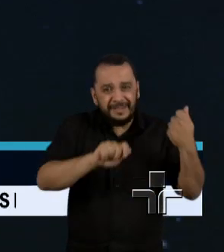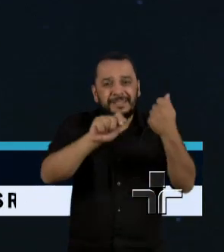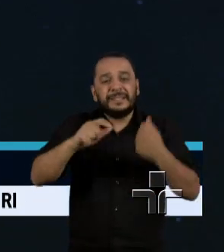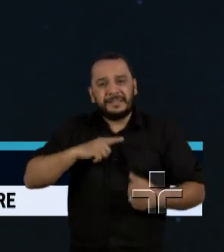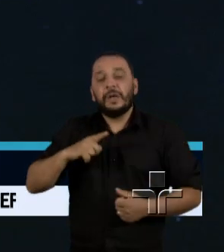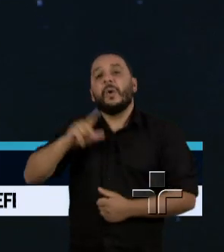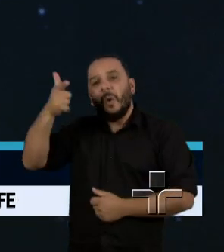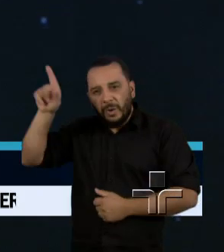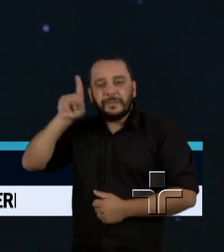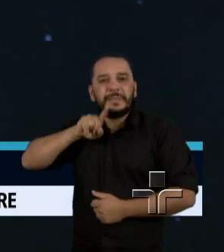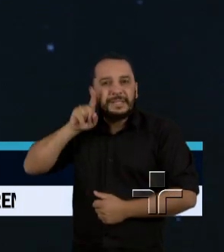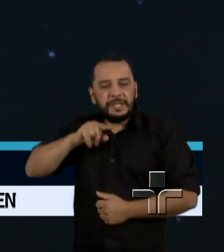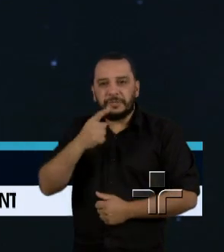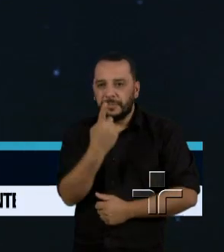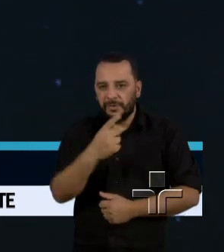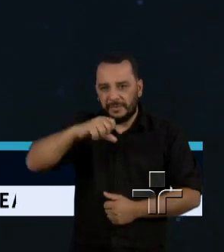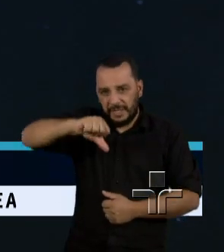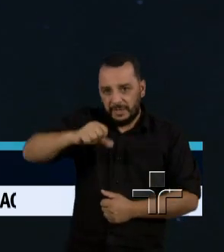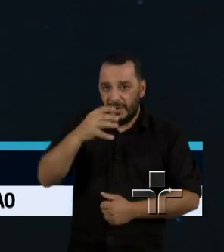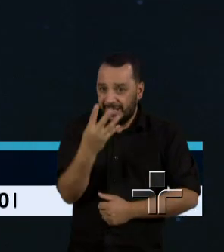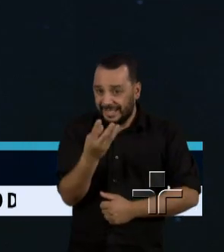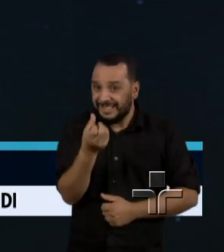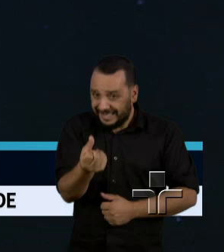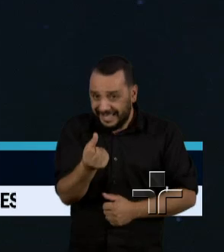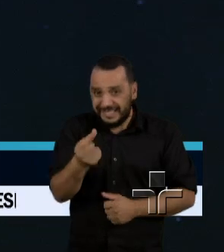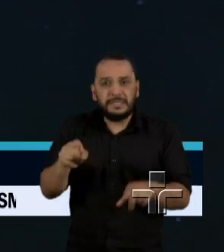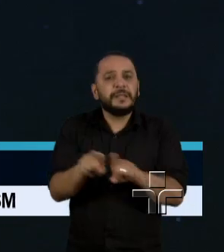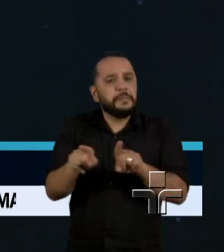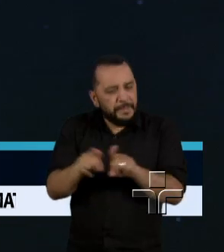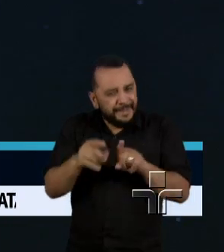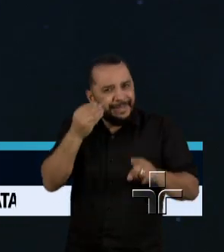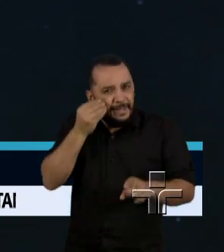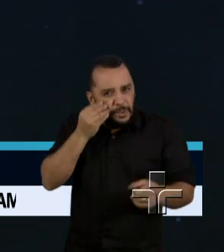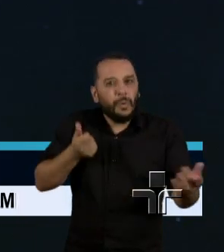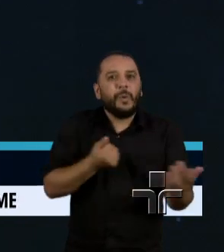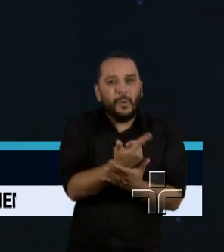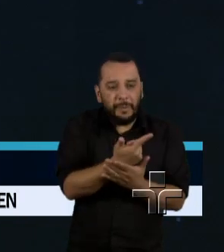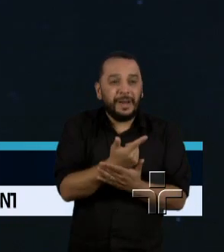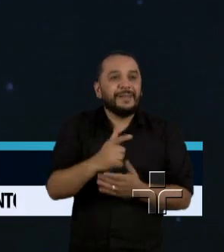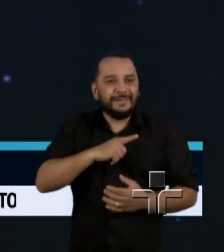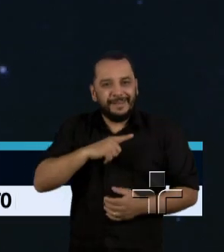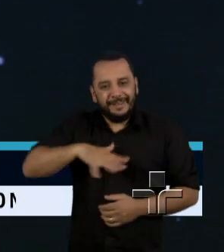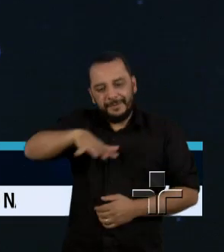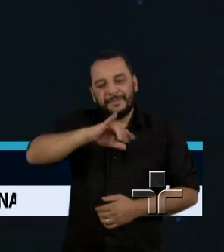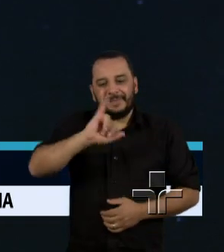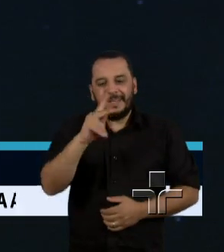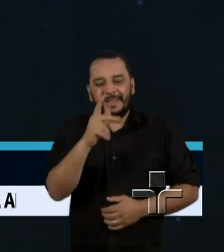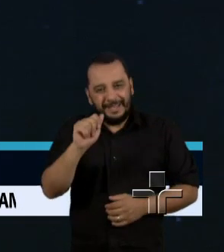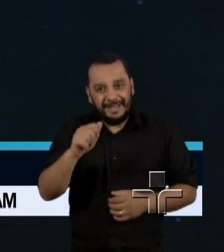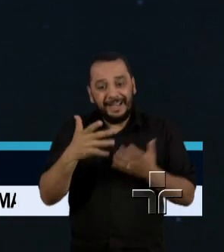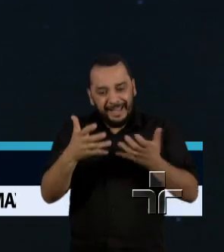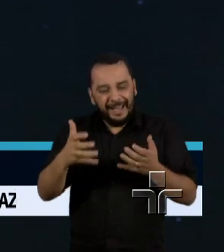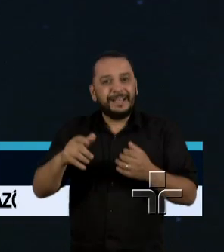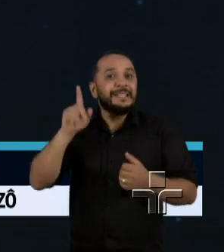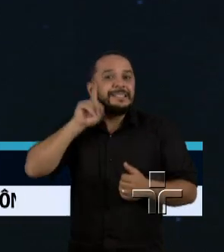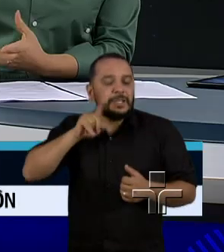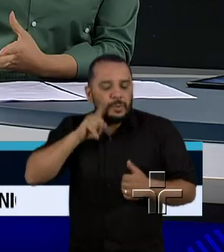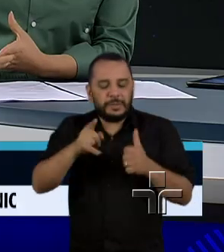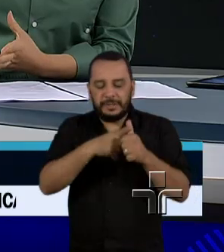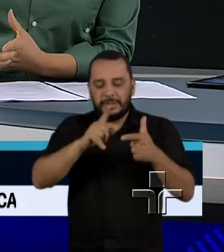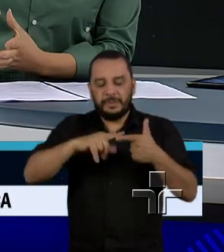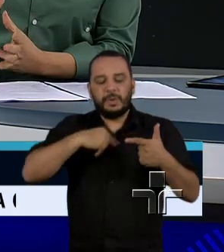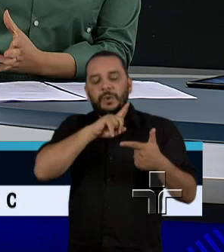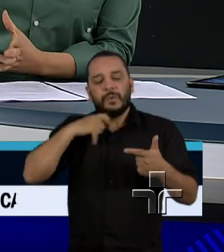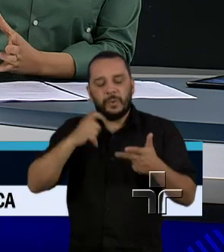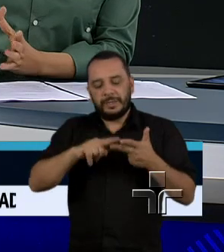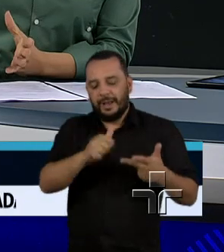Truman, em 1946, já havia tentado, sem sucesso, claro. O fato é que a ilha é disputada por Estados Unidos, Rússia, Canadá, Dinamarca e Noruega. São